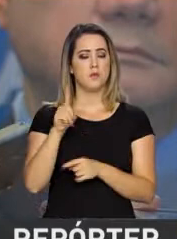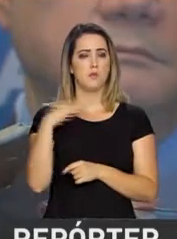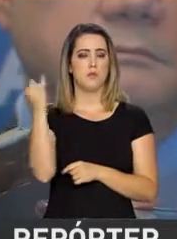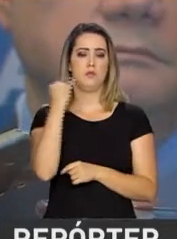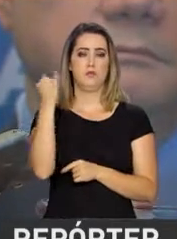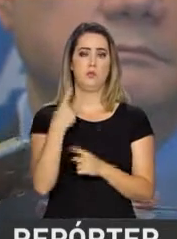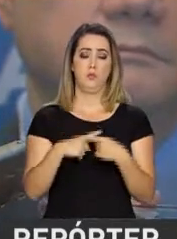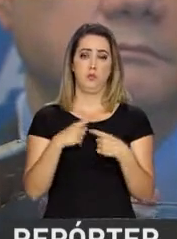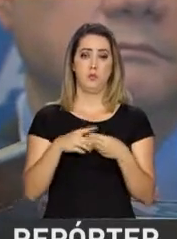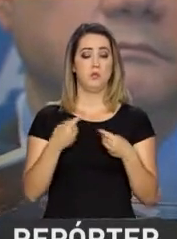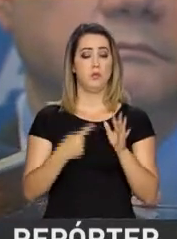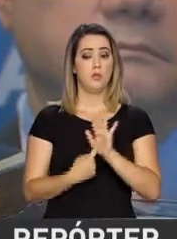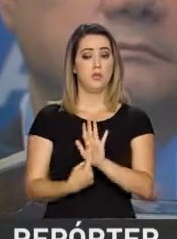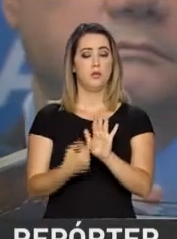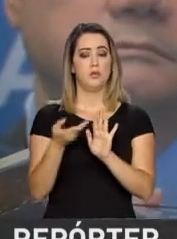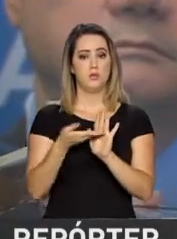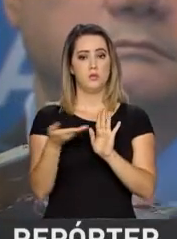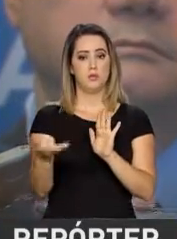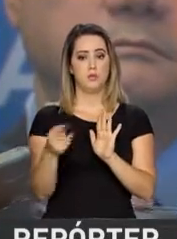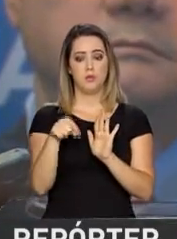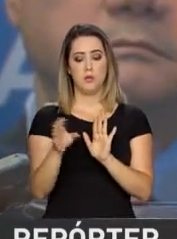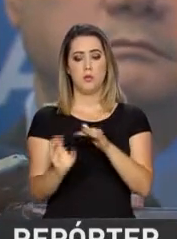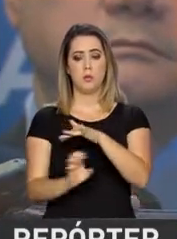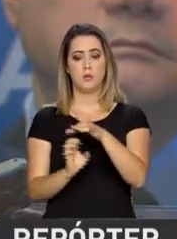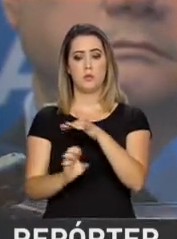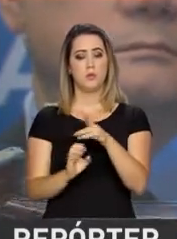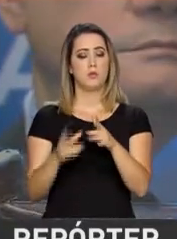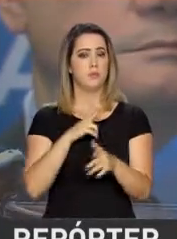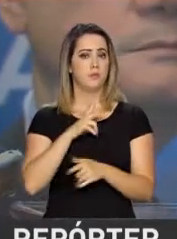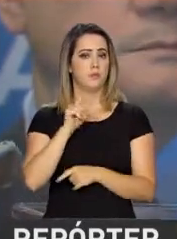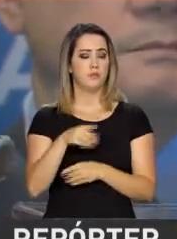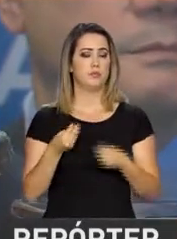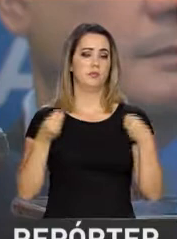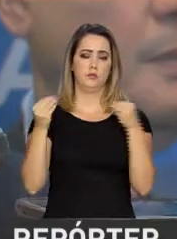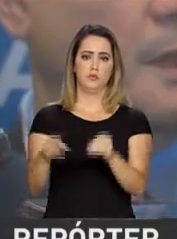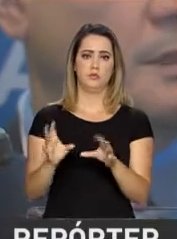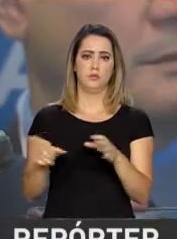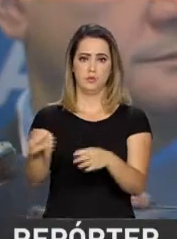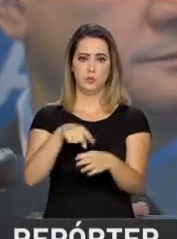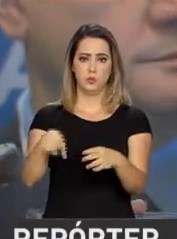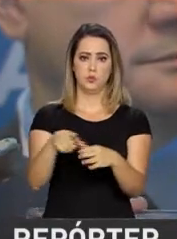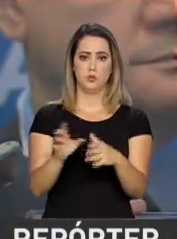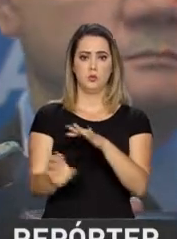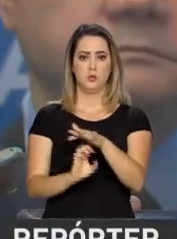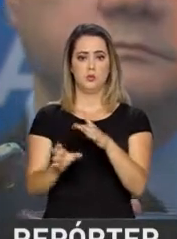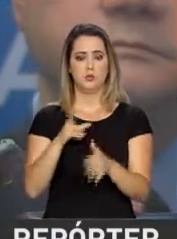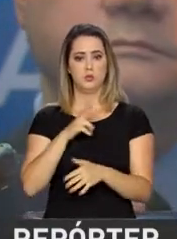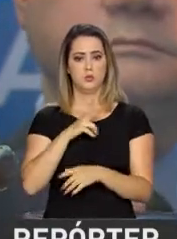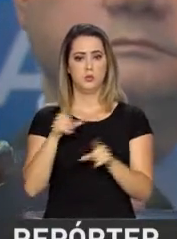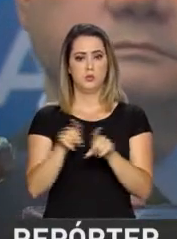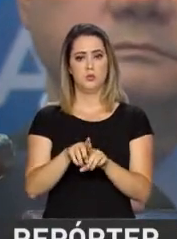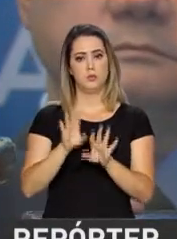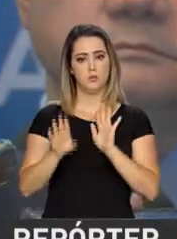você concede um ativo à iniciativa privada, você faz com que o setor privado faça os investimentos